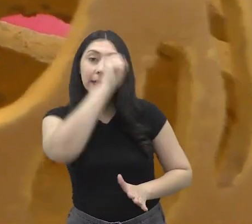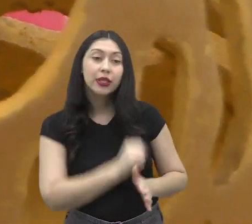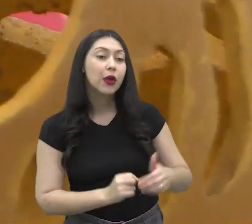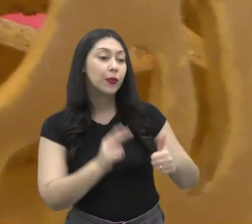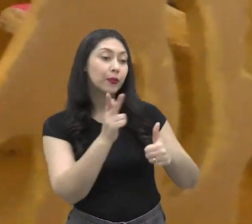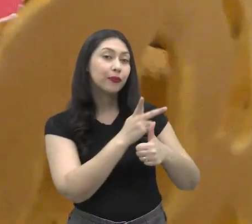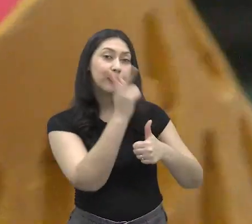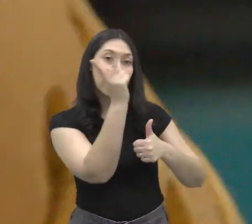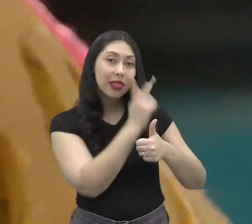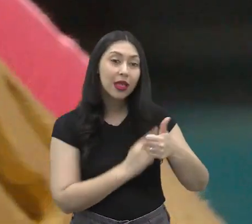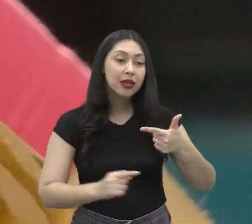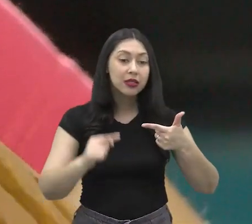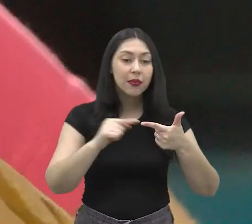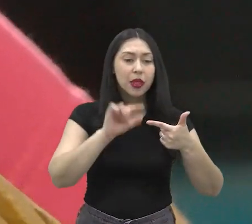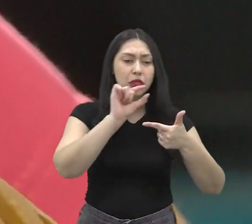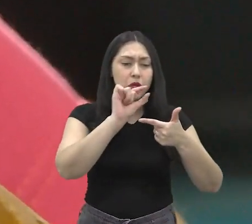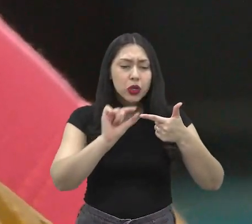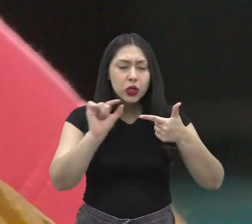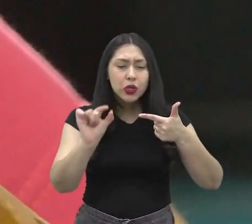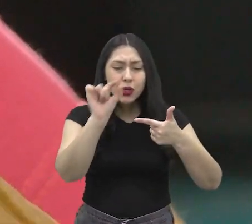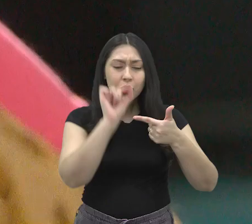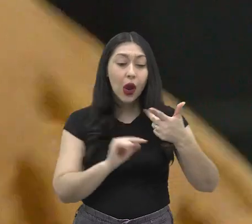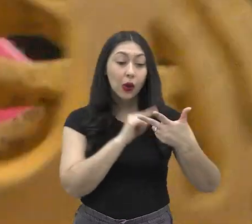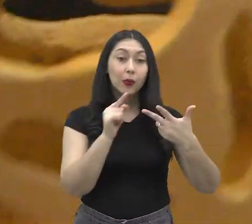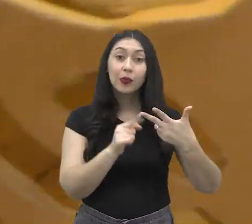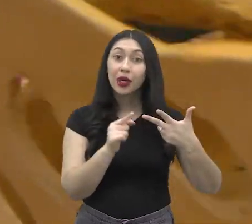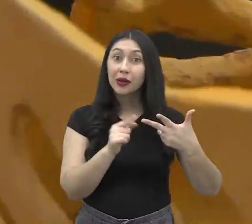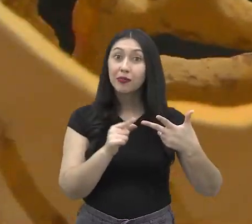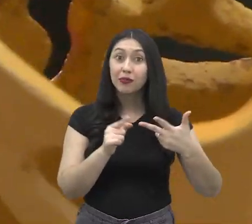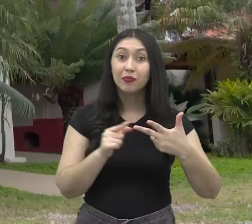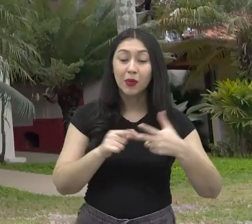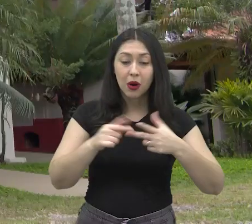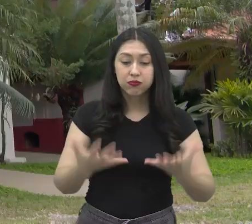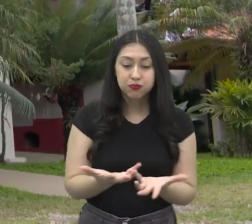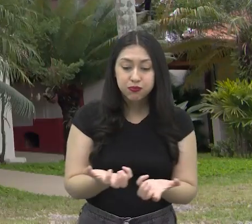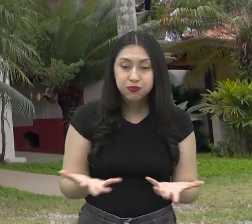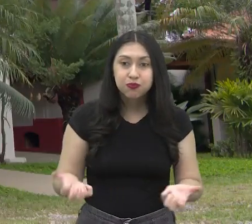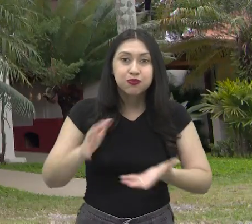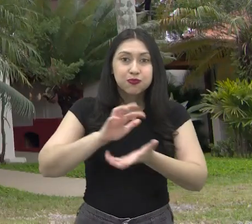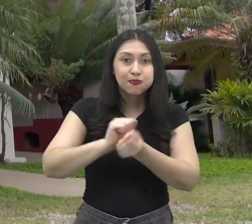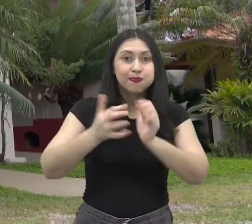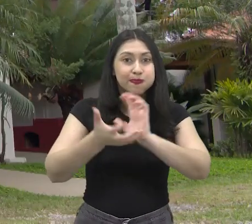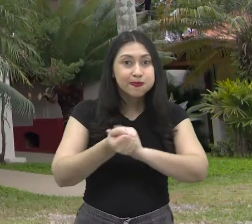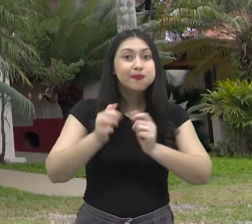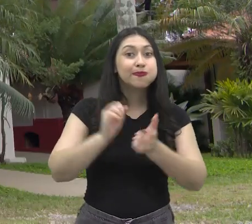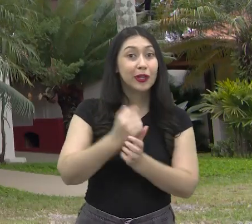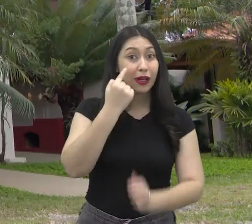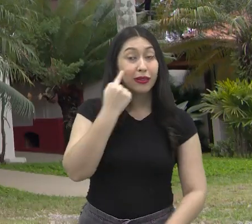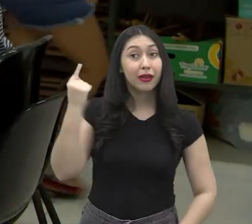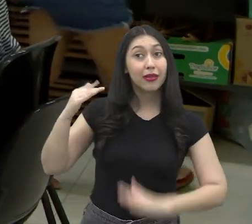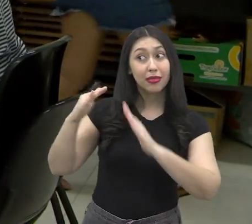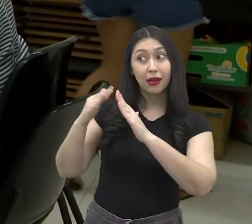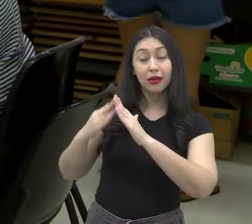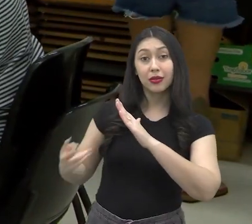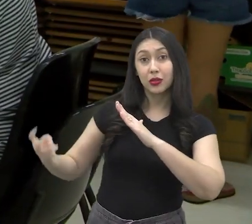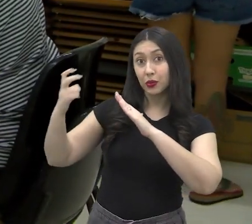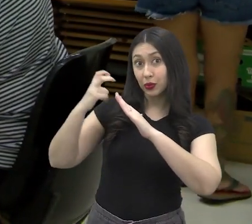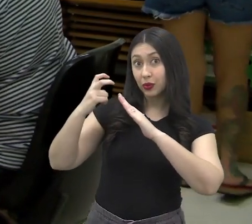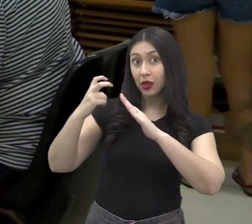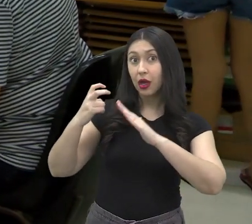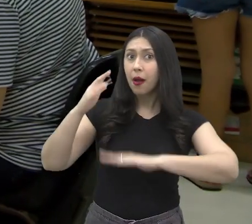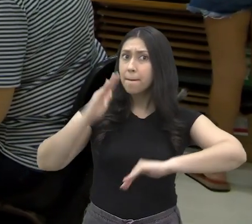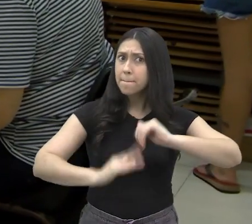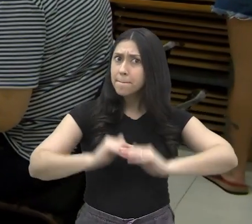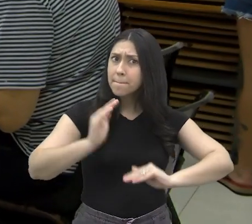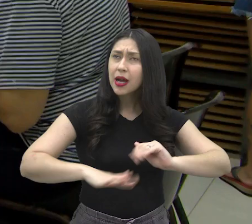de desenho, mosaico e hoje faz aula de cerâmica na Casa de Cultura Tim Lopes. As atividades